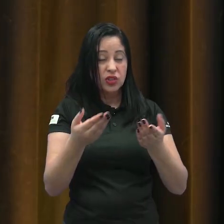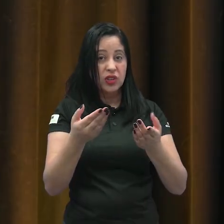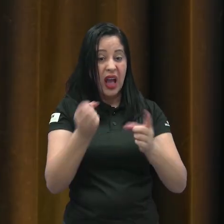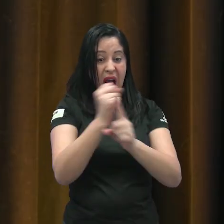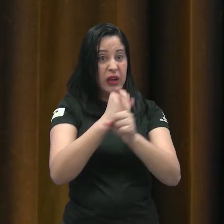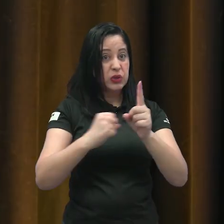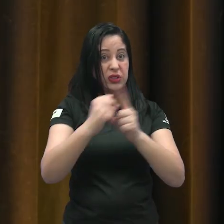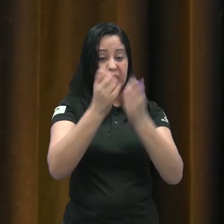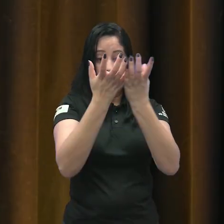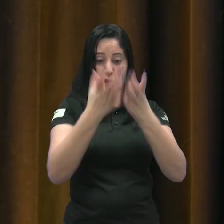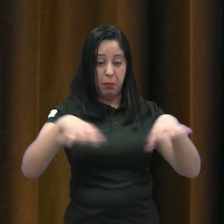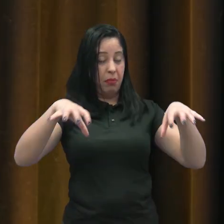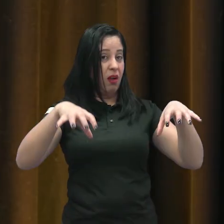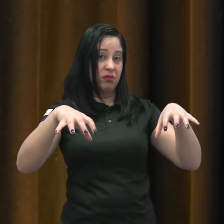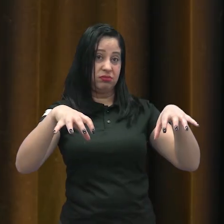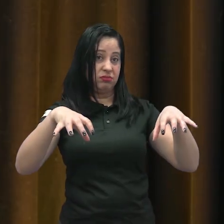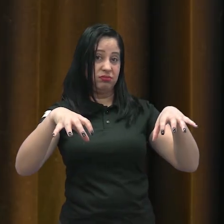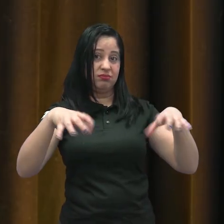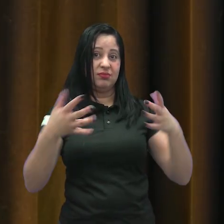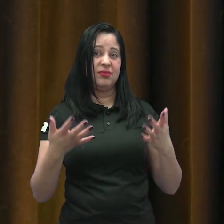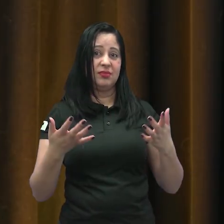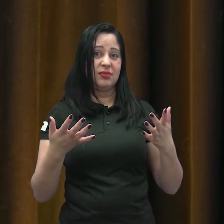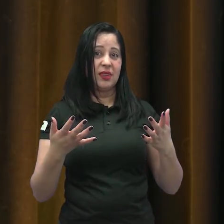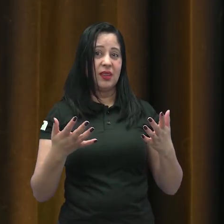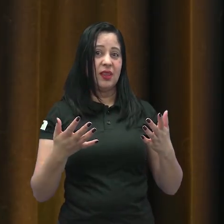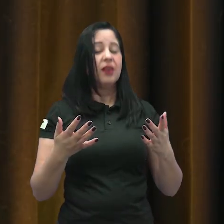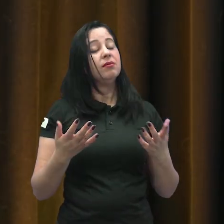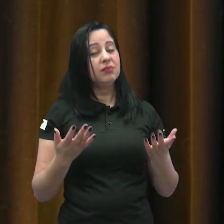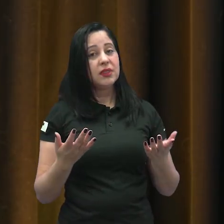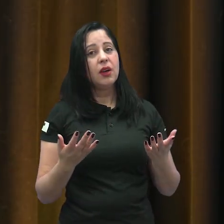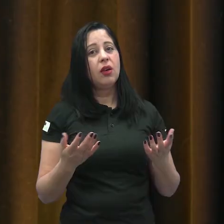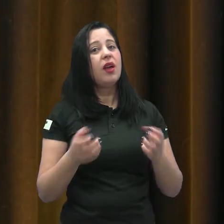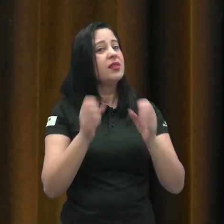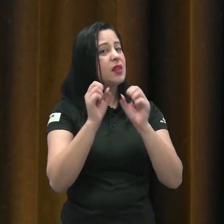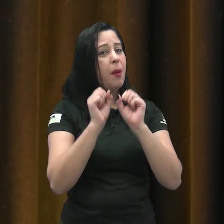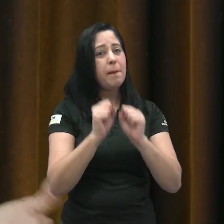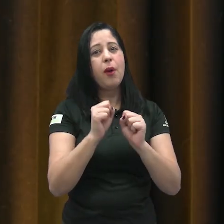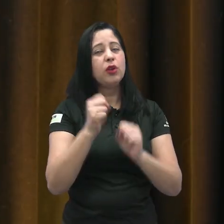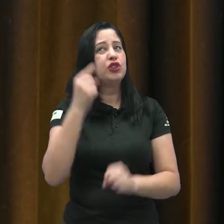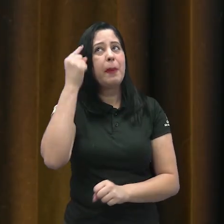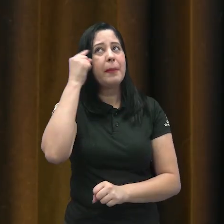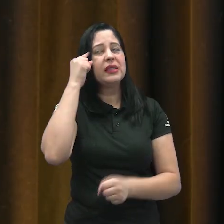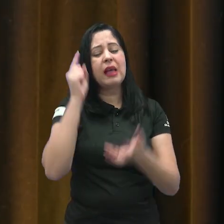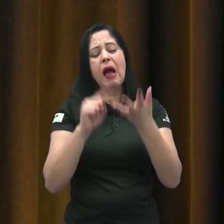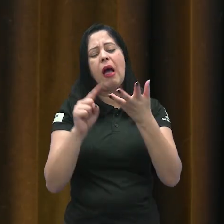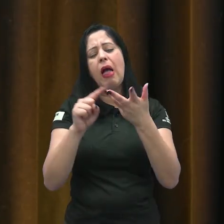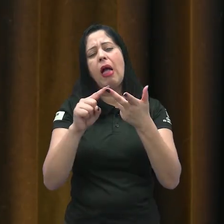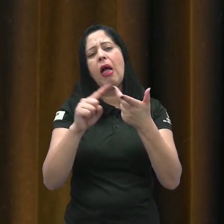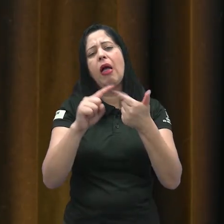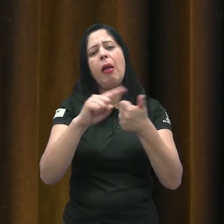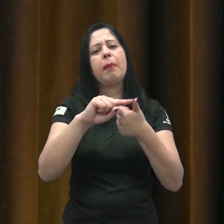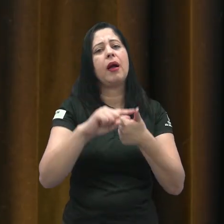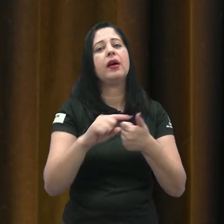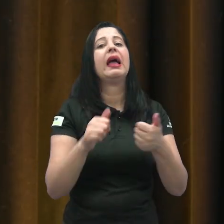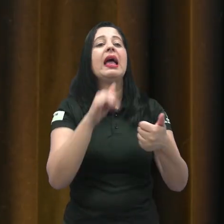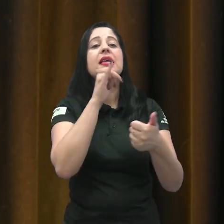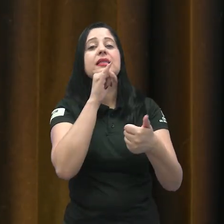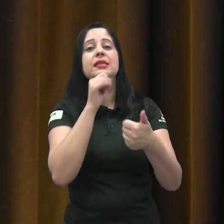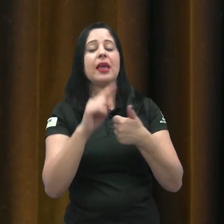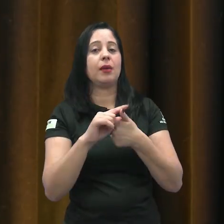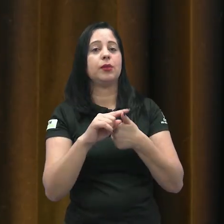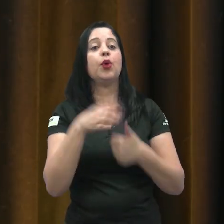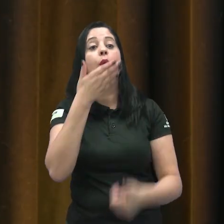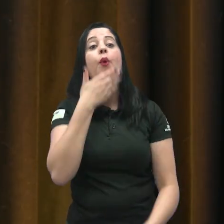com esse julgamento que a gente faz. Então, assim, a gente pode pensar em inúmeros exemplos falando disso. Então, você pega, por exemplo,